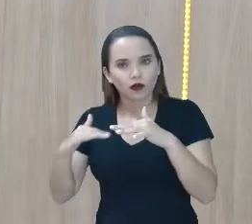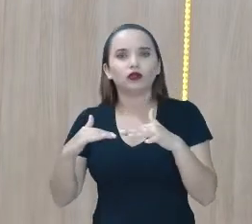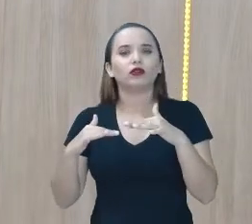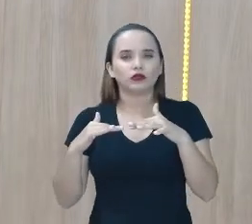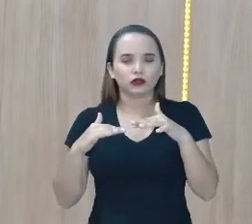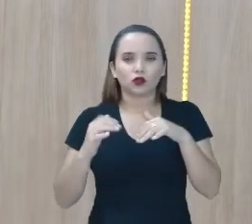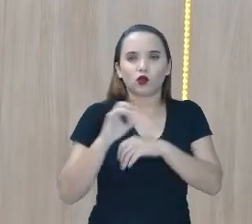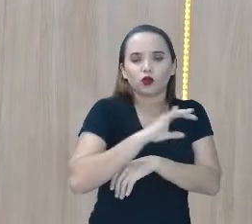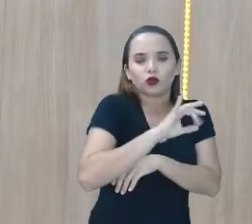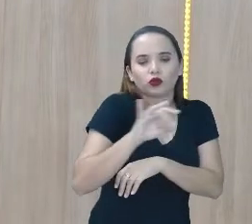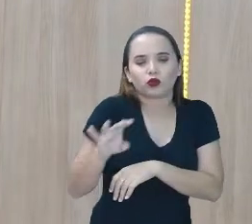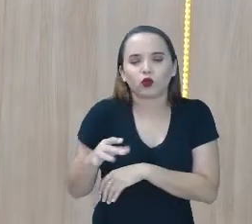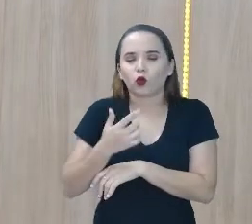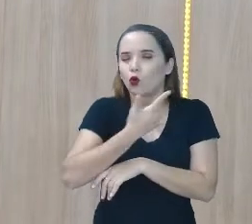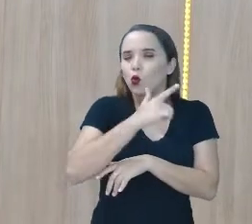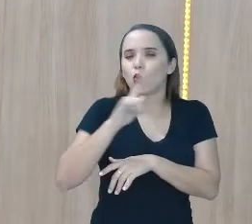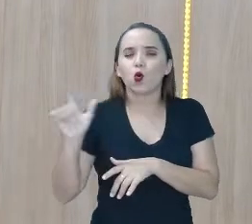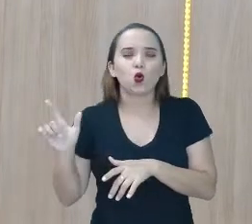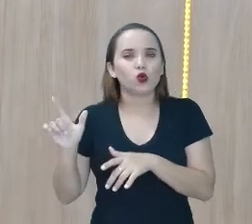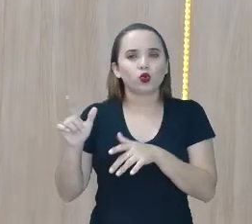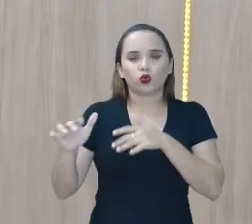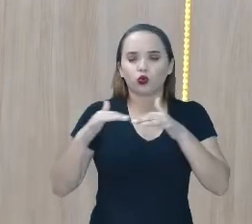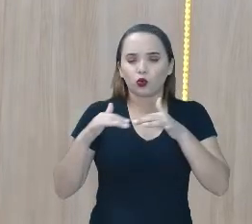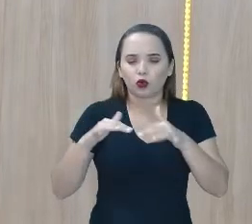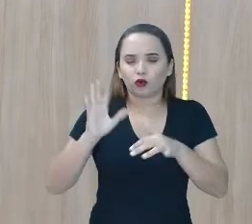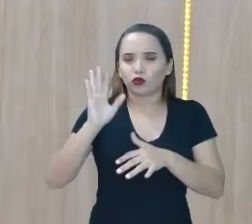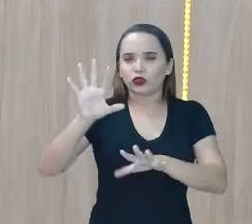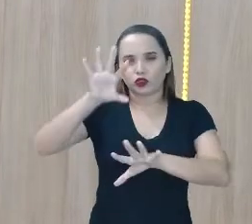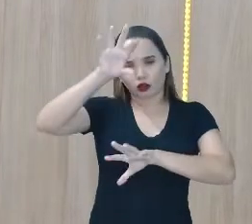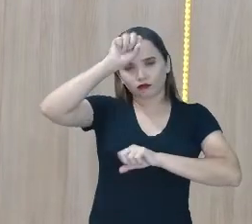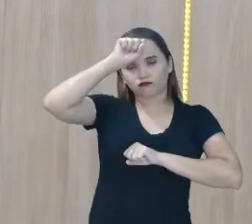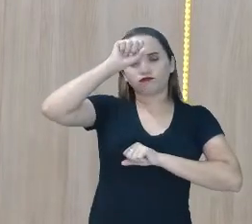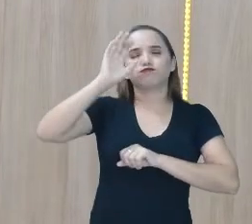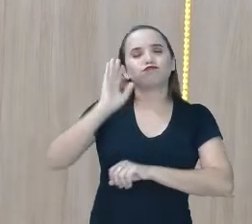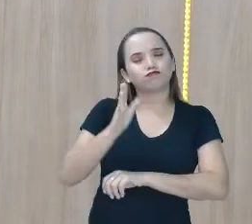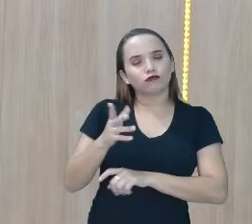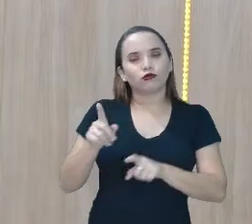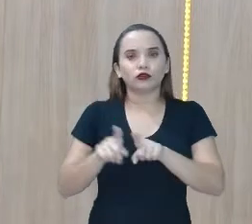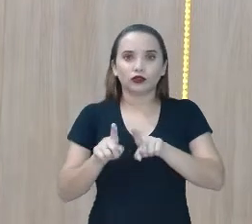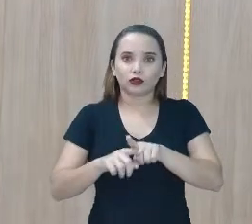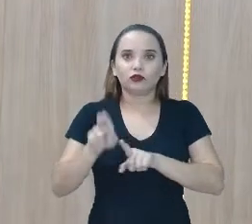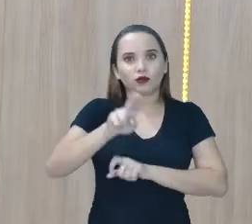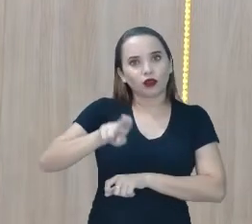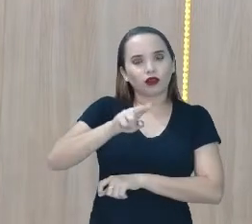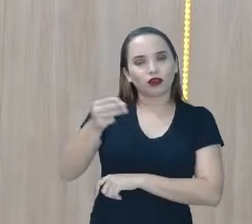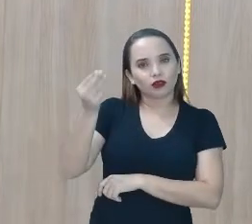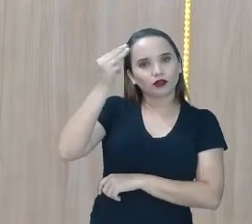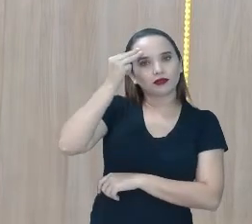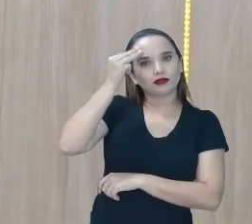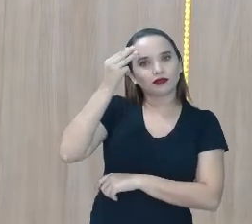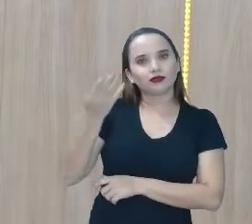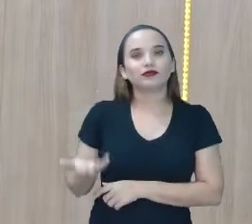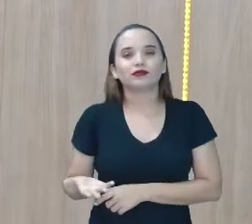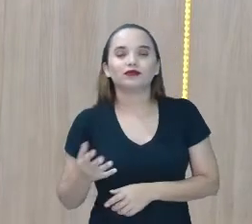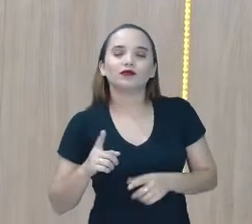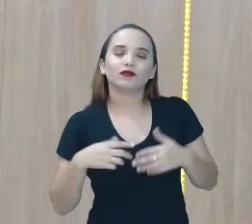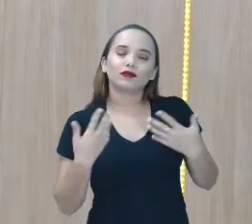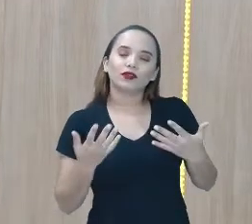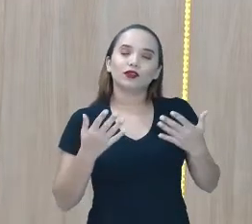outros movimentos que já foram adquiridos, e aí a gente contempla também as questões de memória. Então percebam que